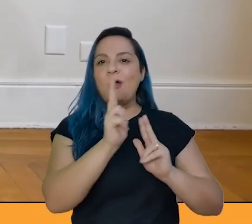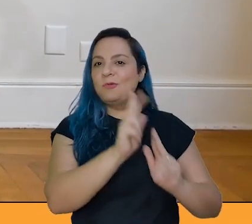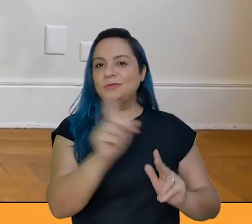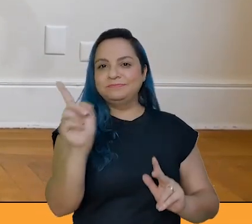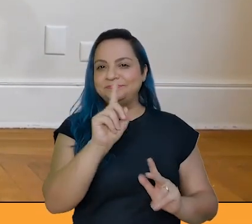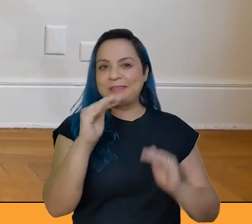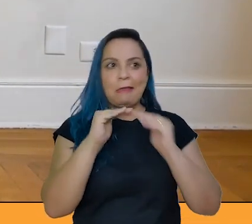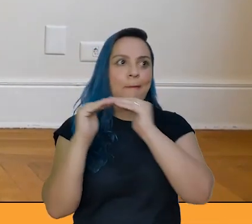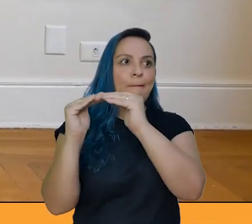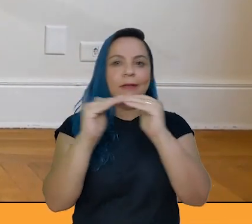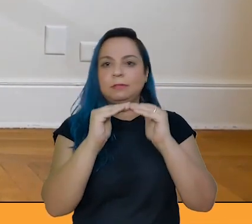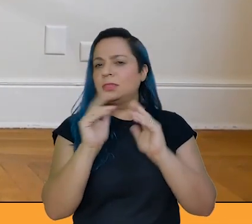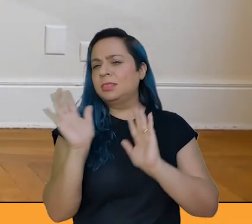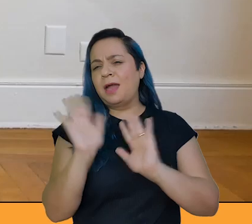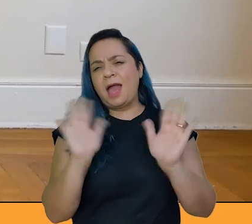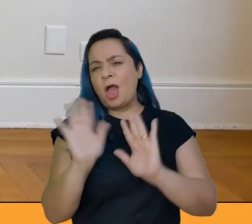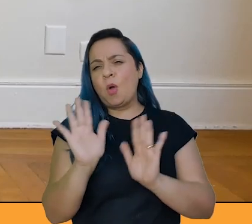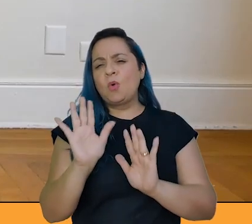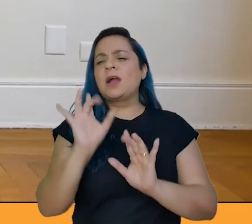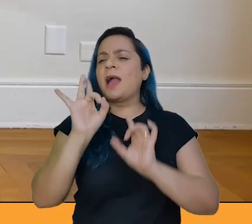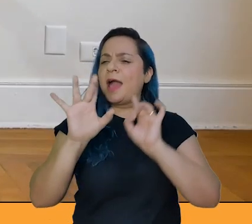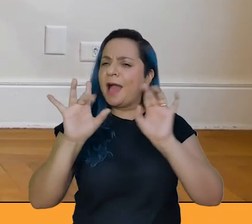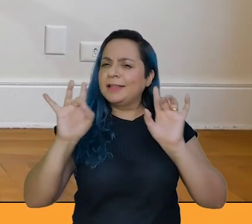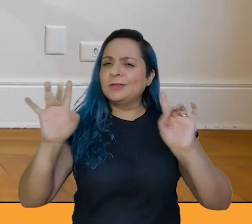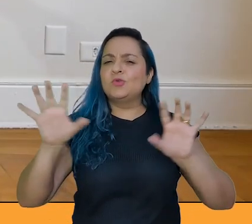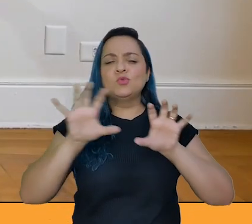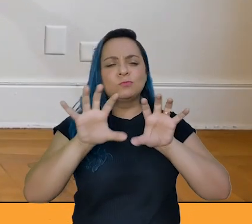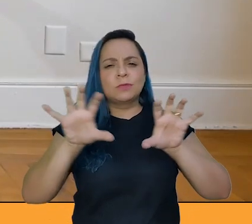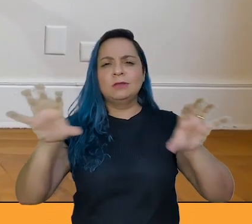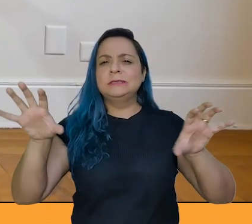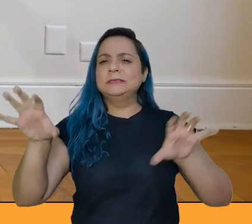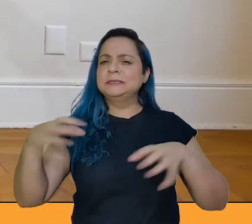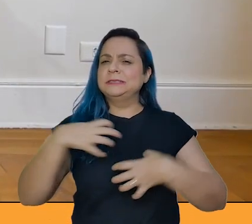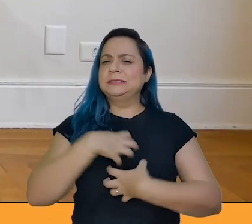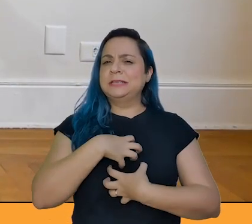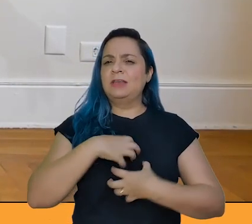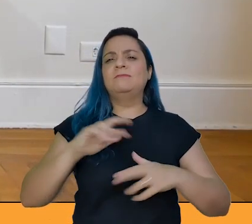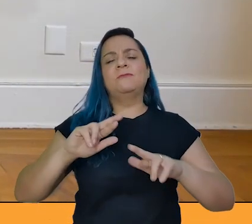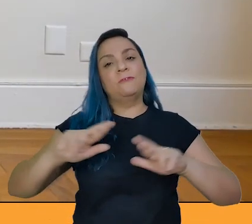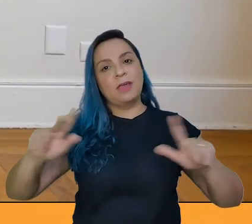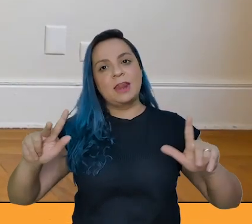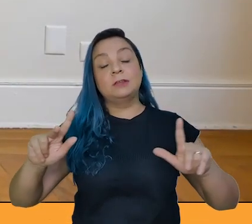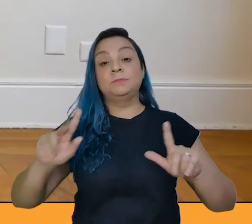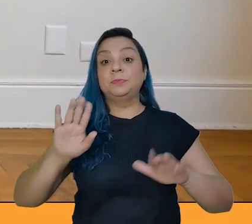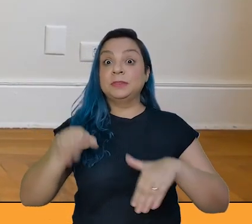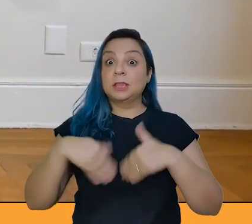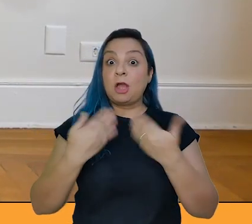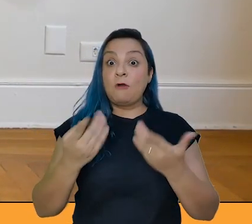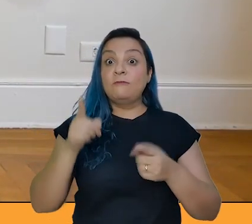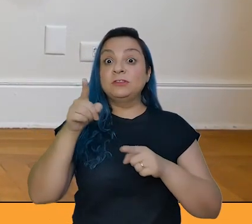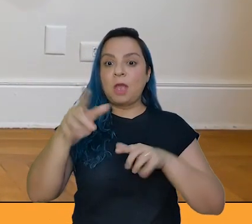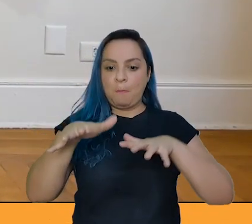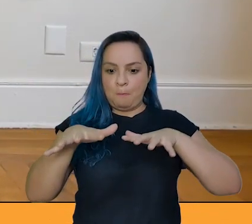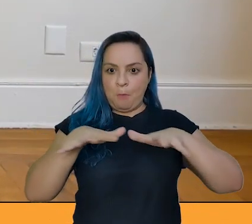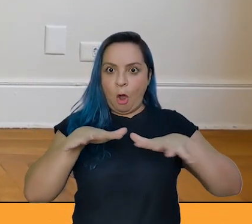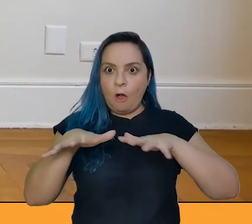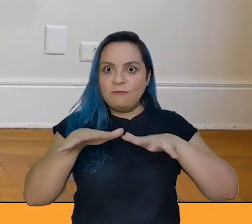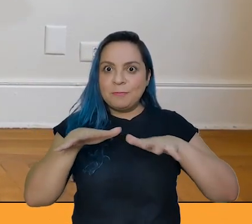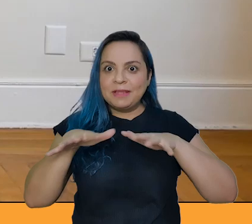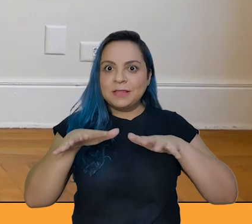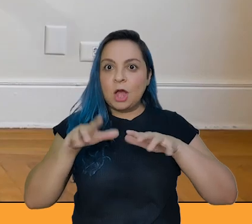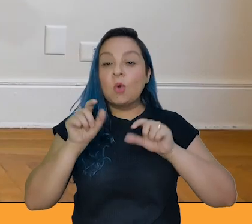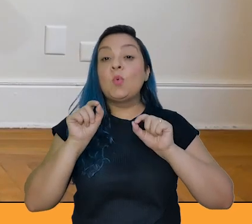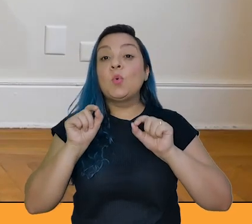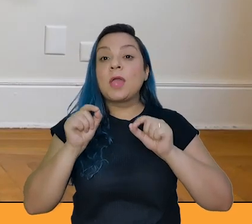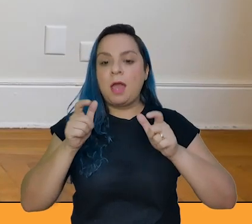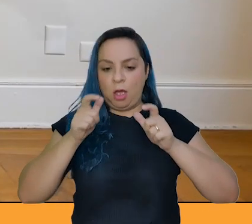forma padronizada. É uma forma de acordo com as sensações do seu corpo. E aí você vai movimentar essa